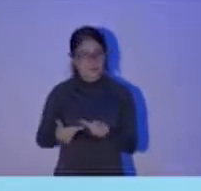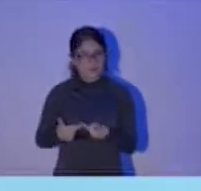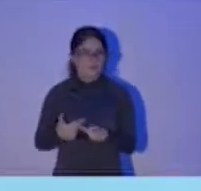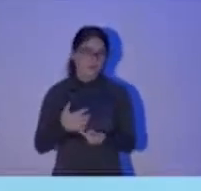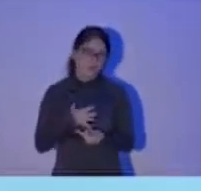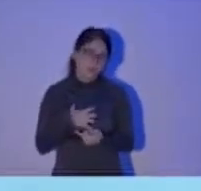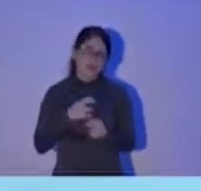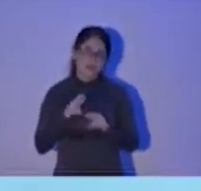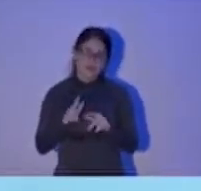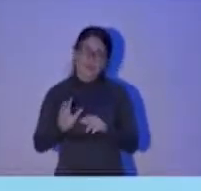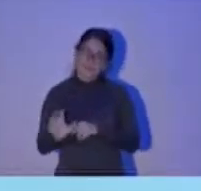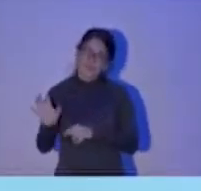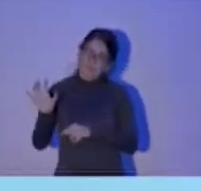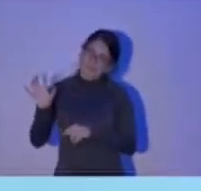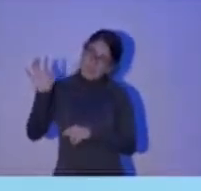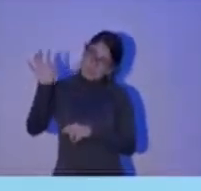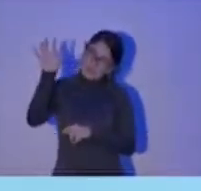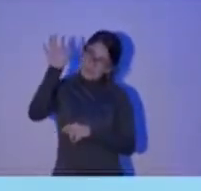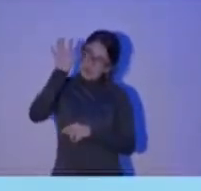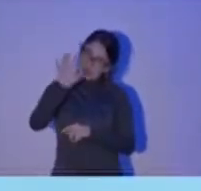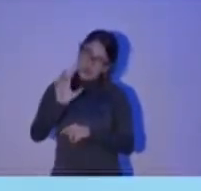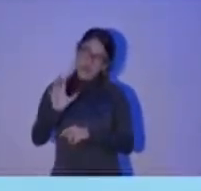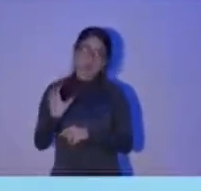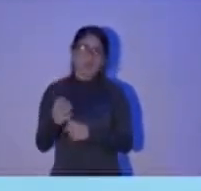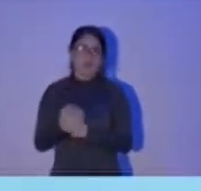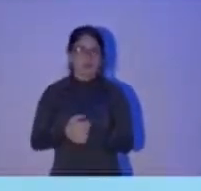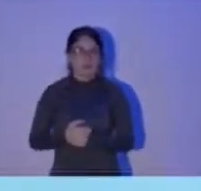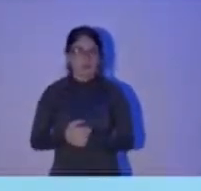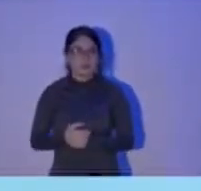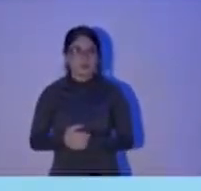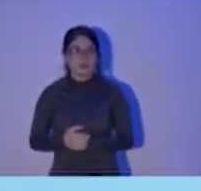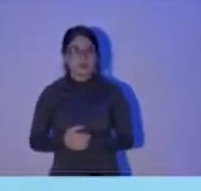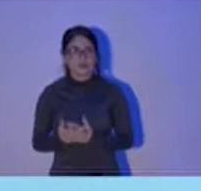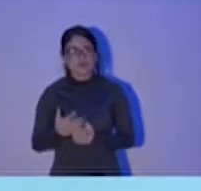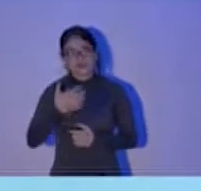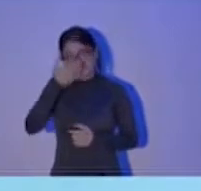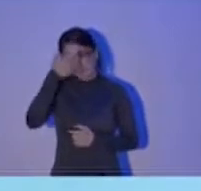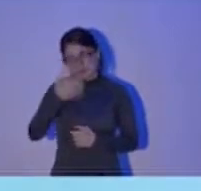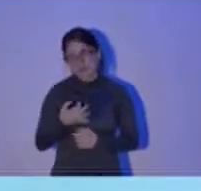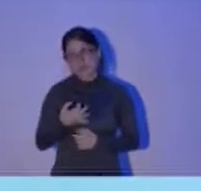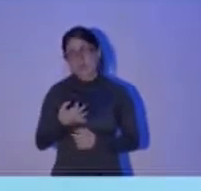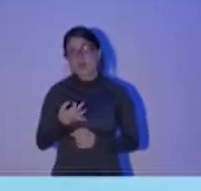cada estado com a sua peculiaridade. Eu não tenho dúvida que